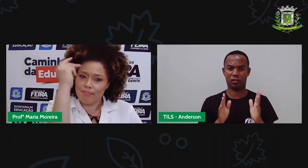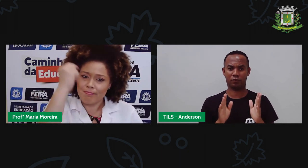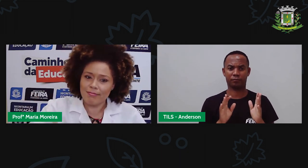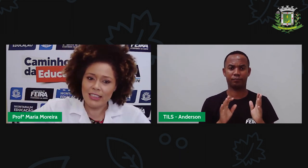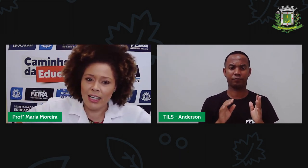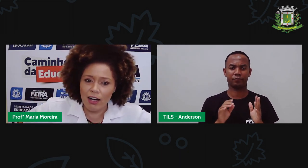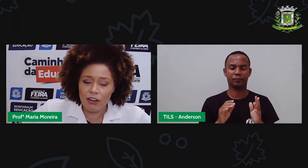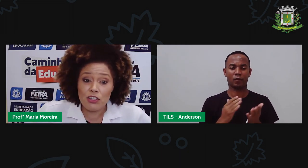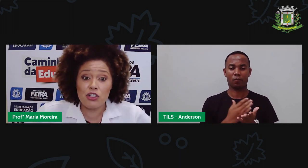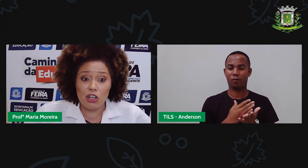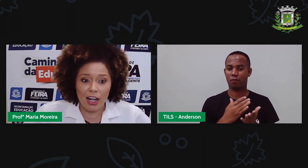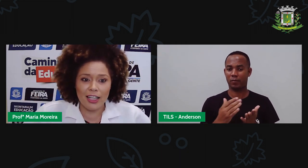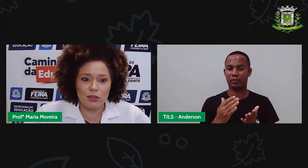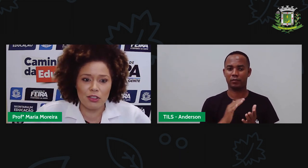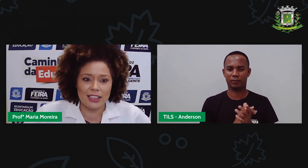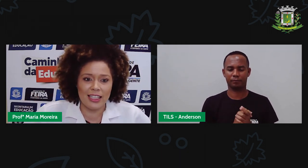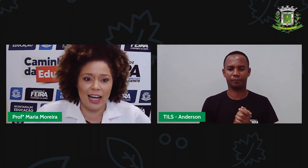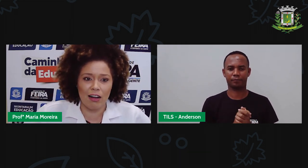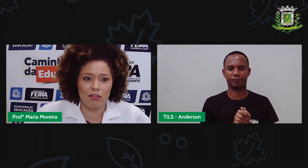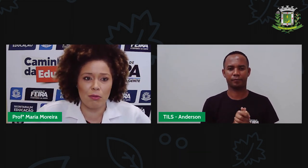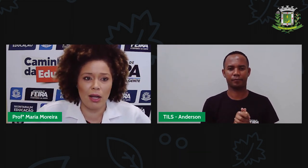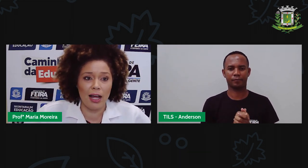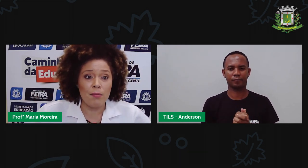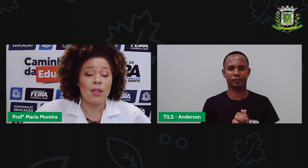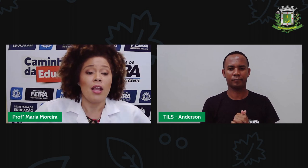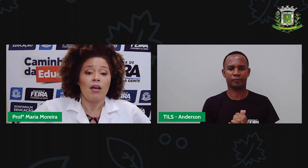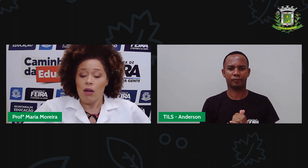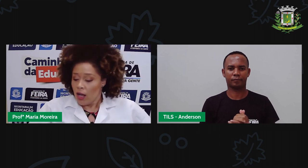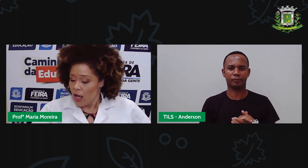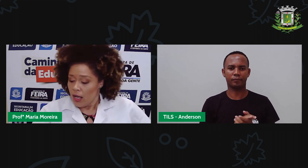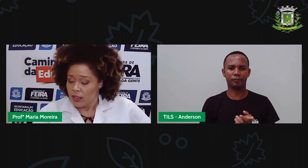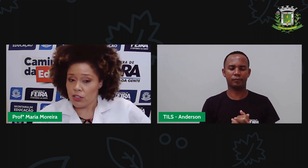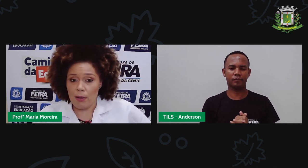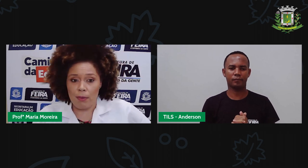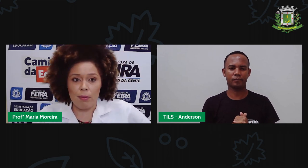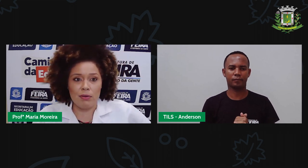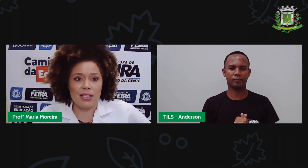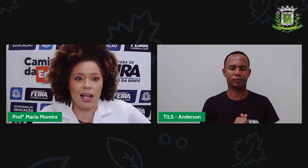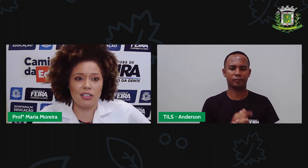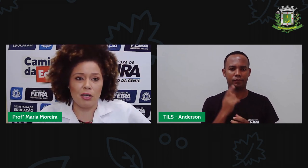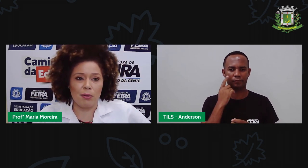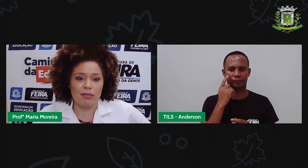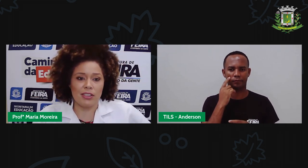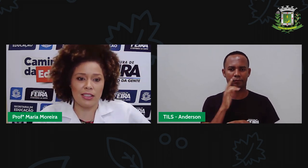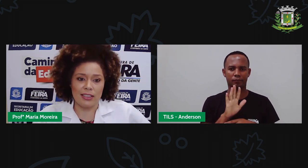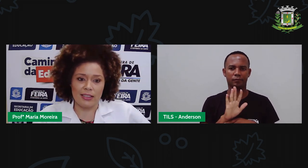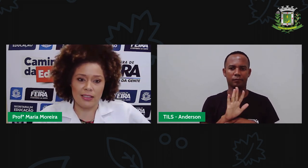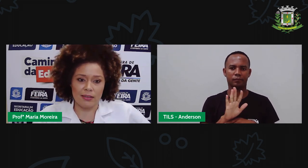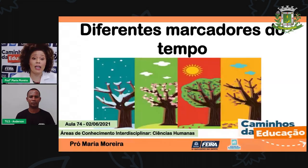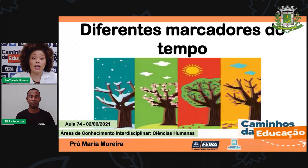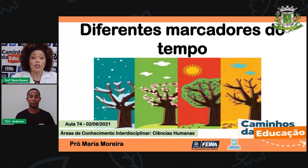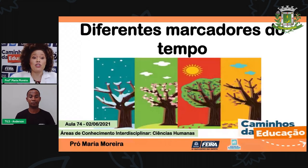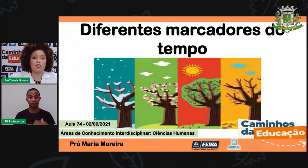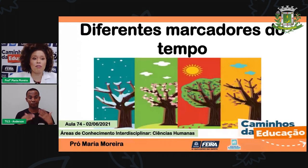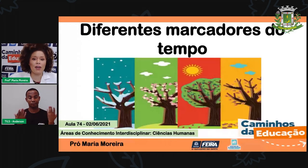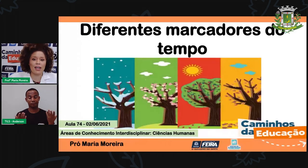agora, é hora da gente jogar duro nessa aula. Vamos lá? Deixa eu abrir o slide aqui pra vocês.